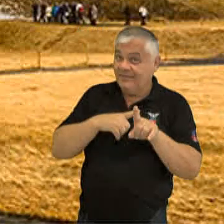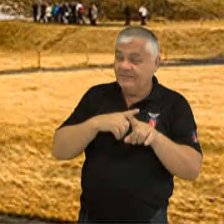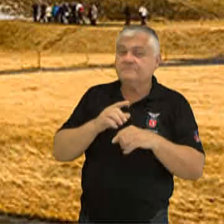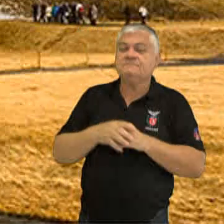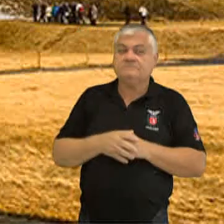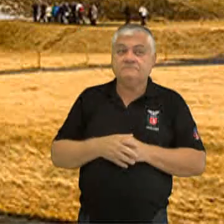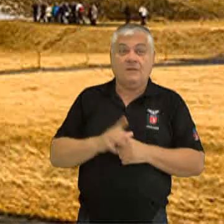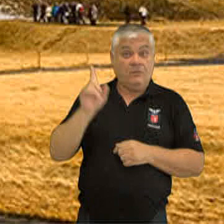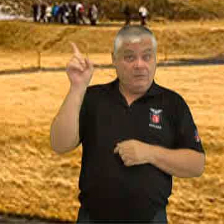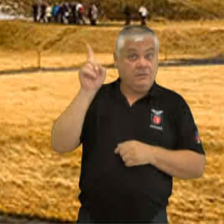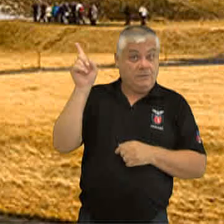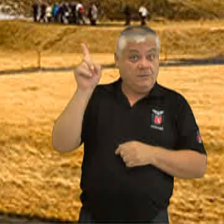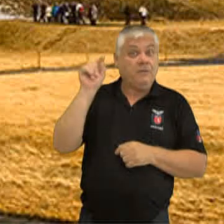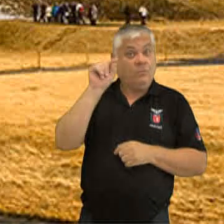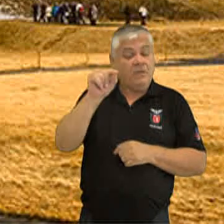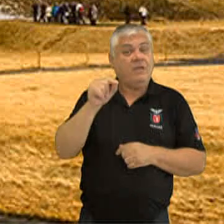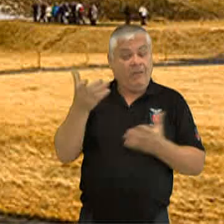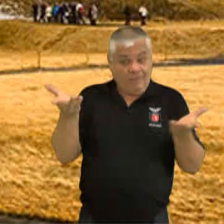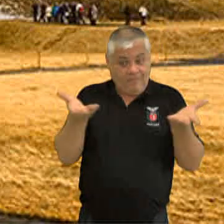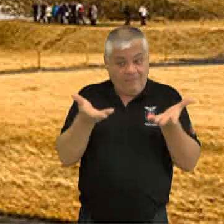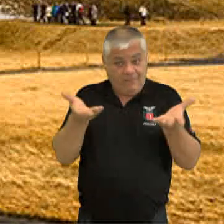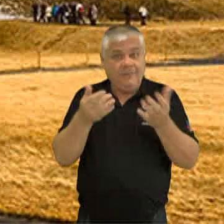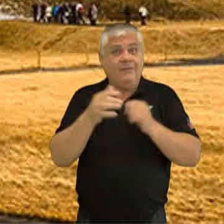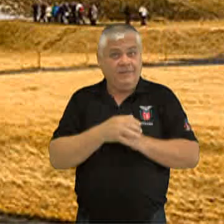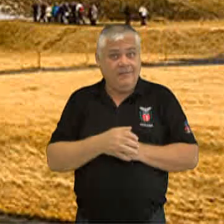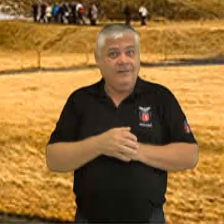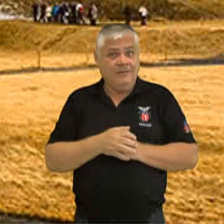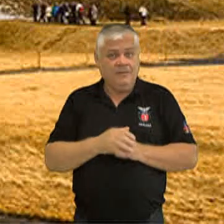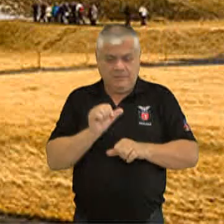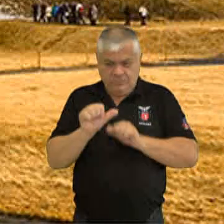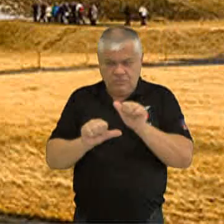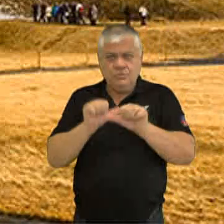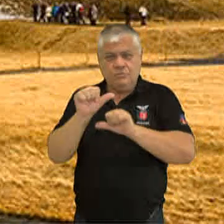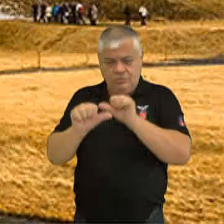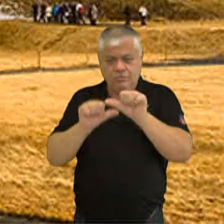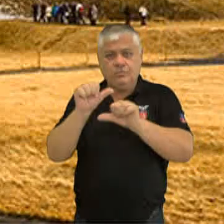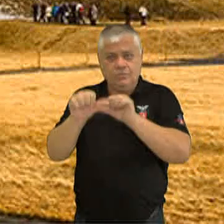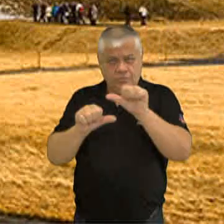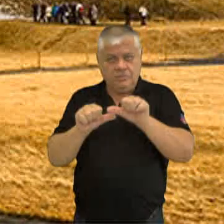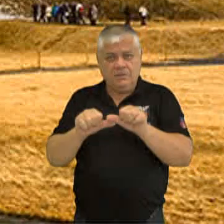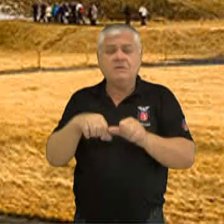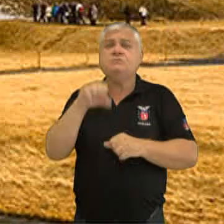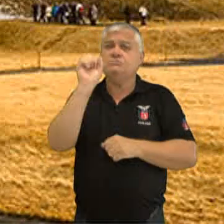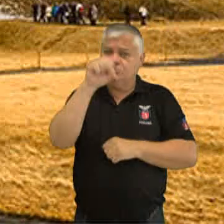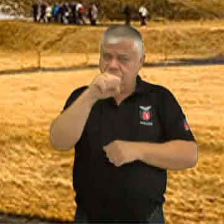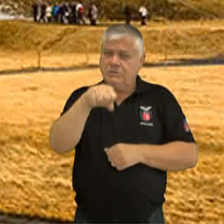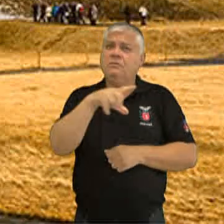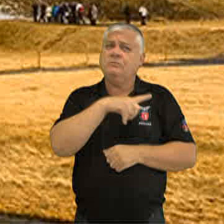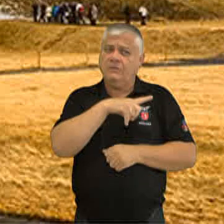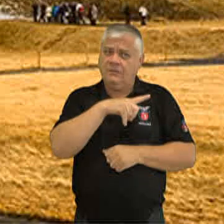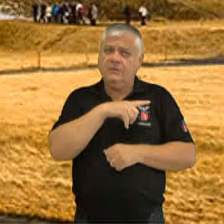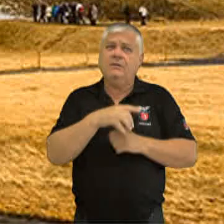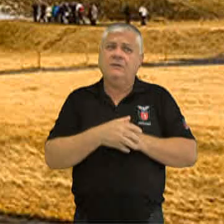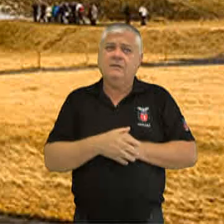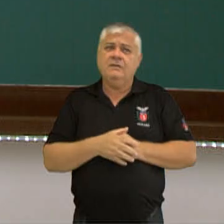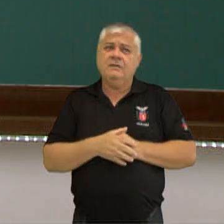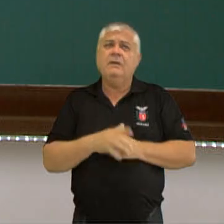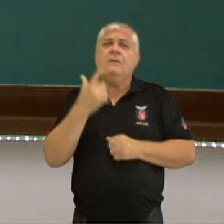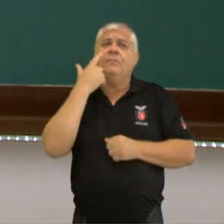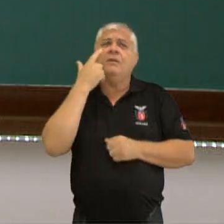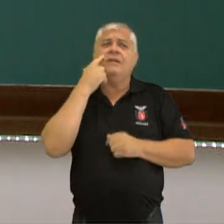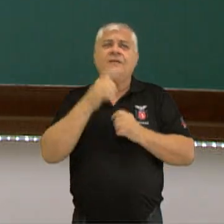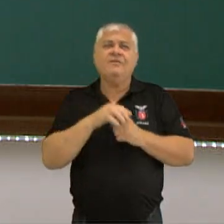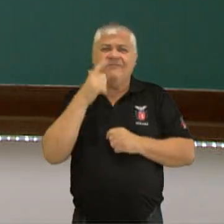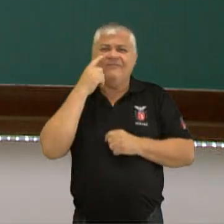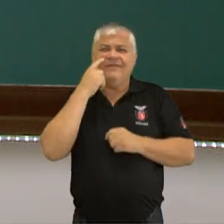Então aqui é algo atual. Tem modificações, transformações no nosso planeta? Com certeza! Se nós percebermos,